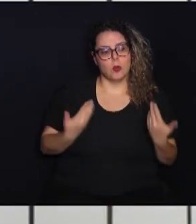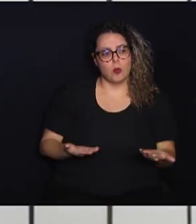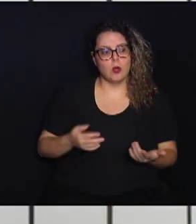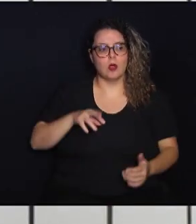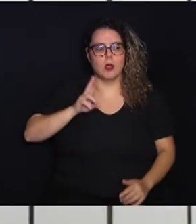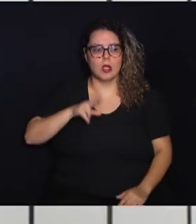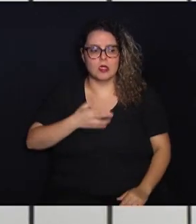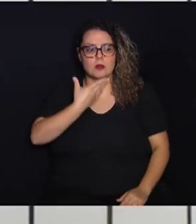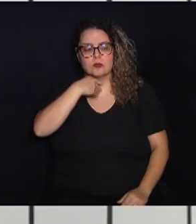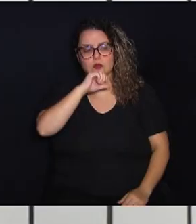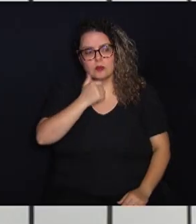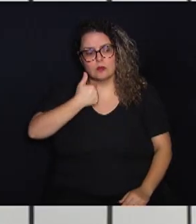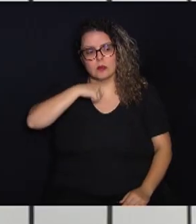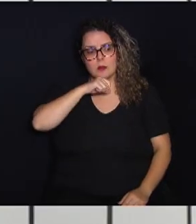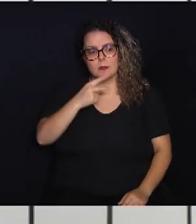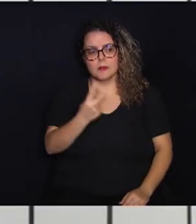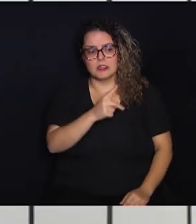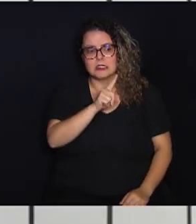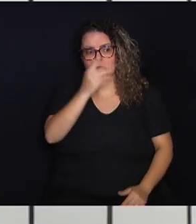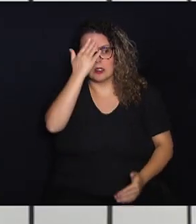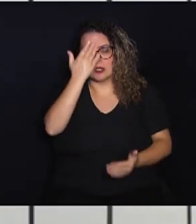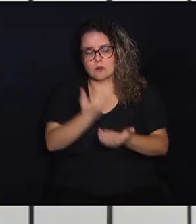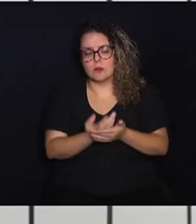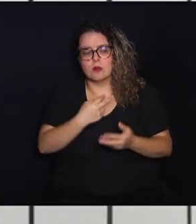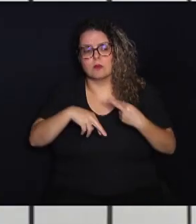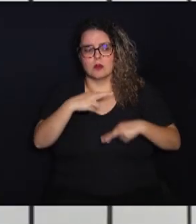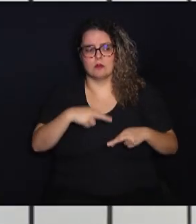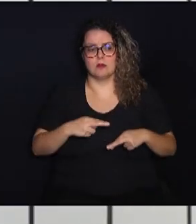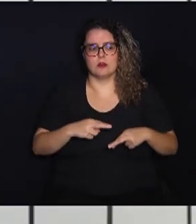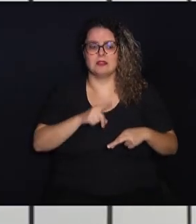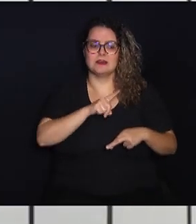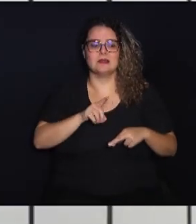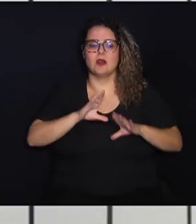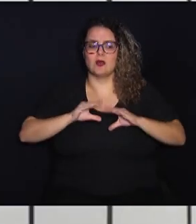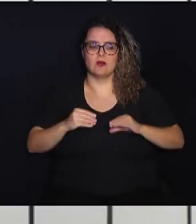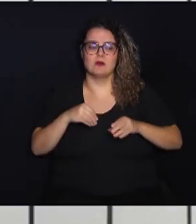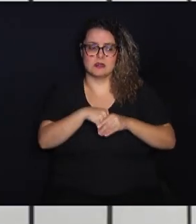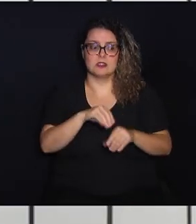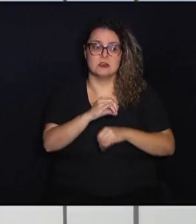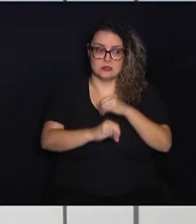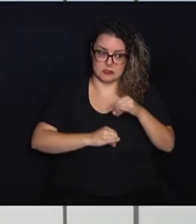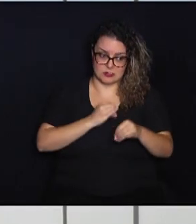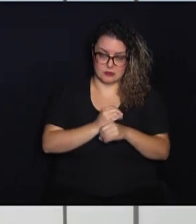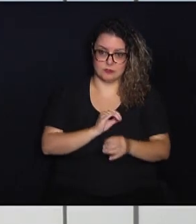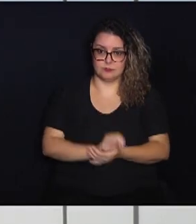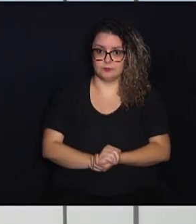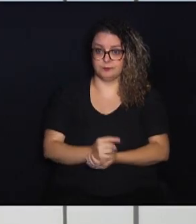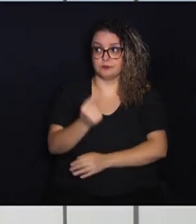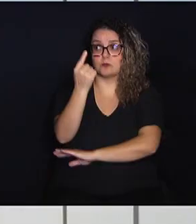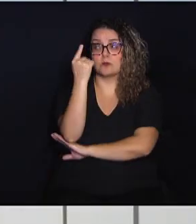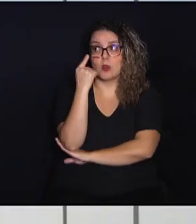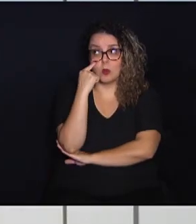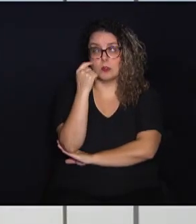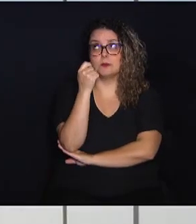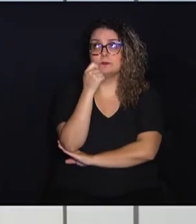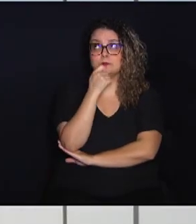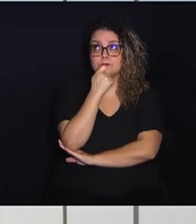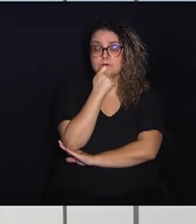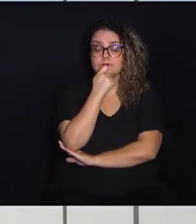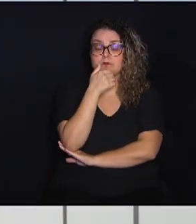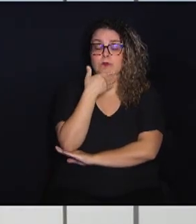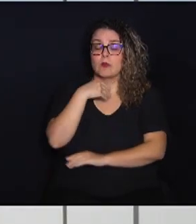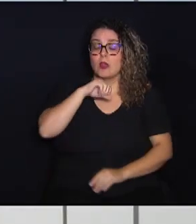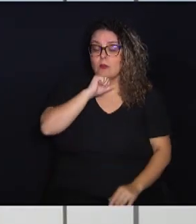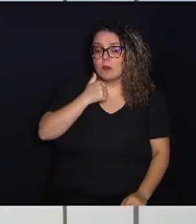nos filhos referente a situações desconfortáveis na internet? Olha, os pais às